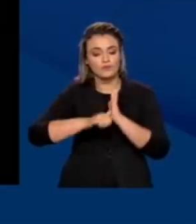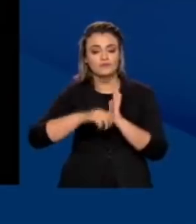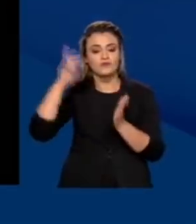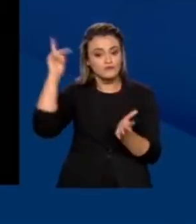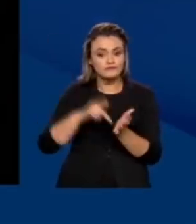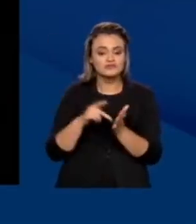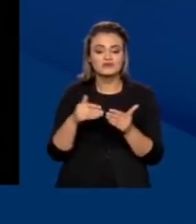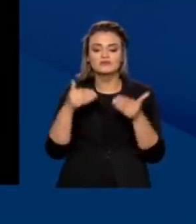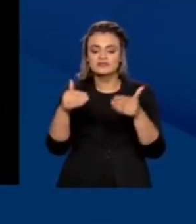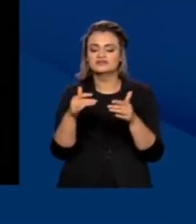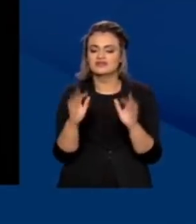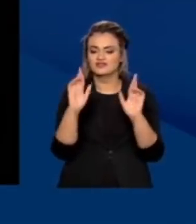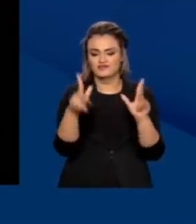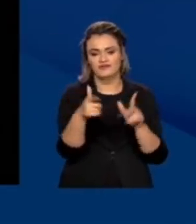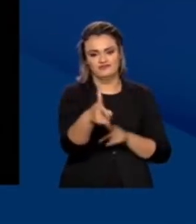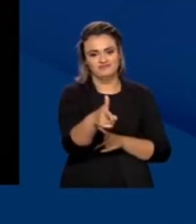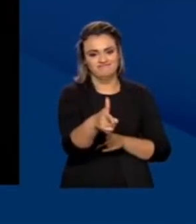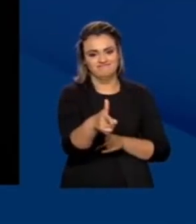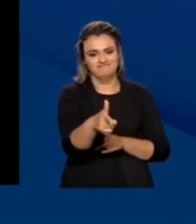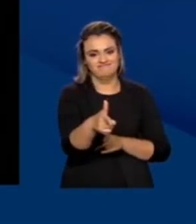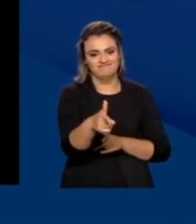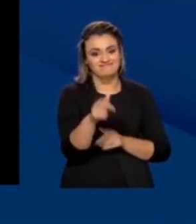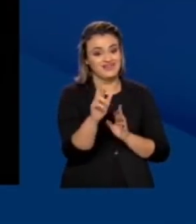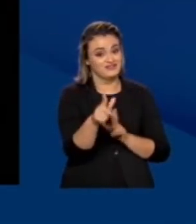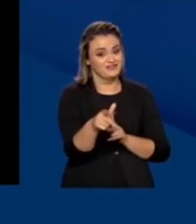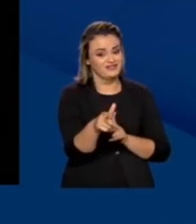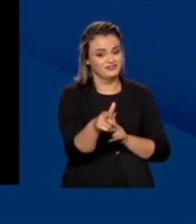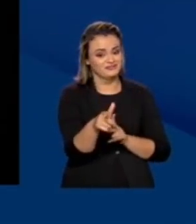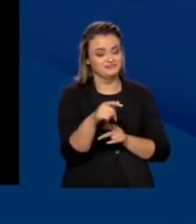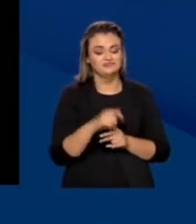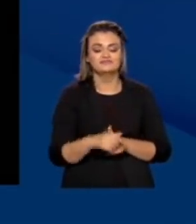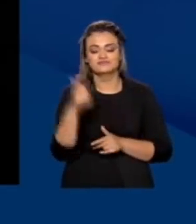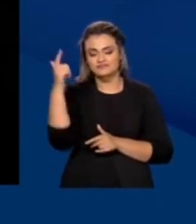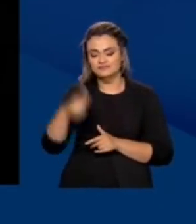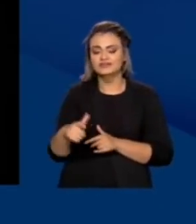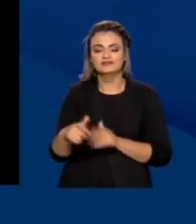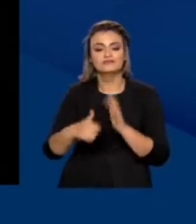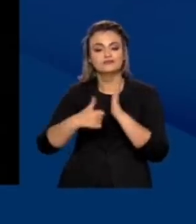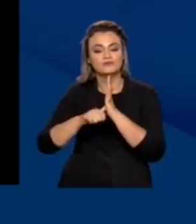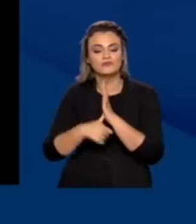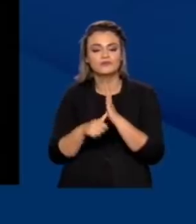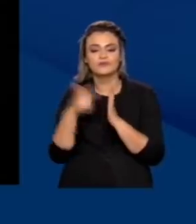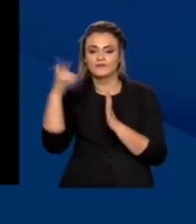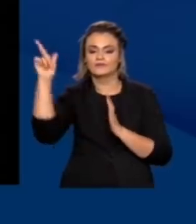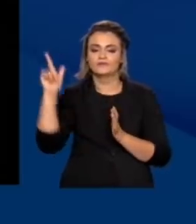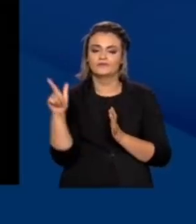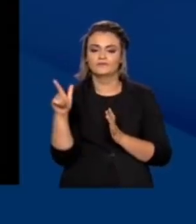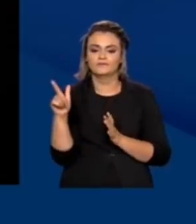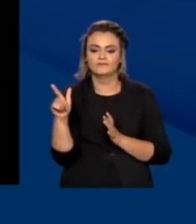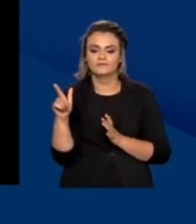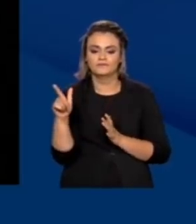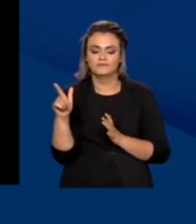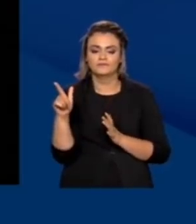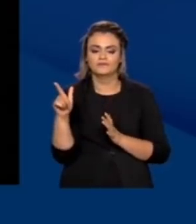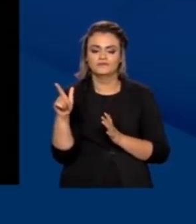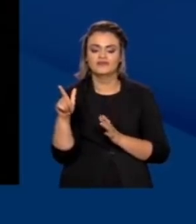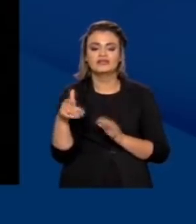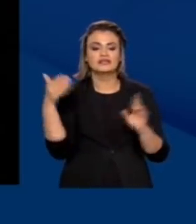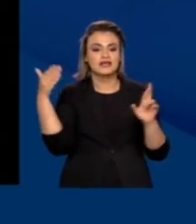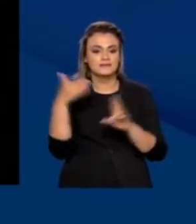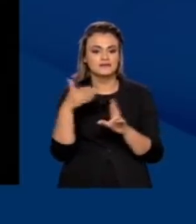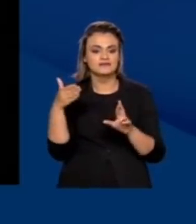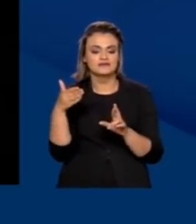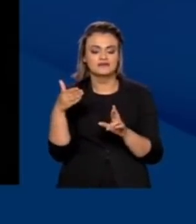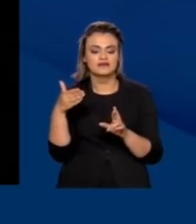pelo Ministério que difere deste. Também recebemos um documento do